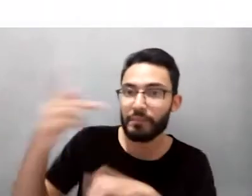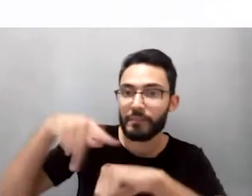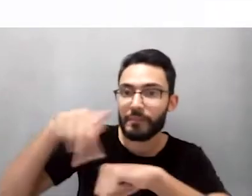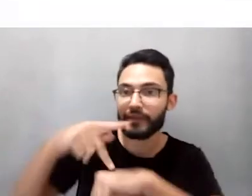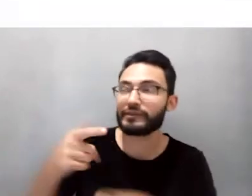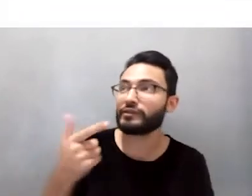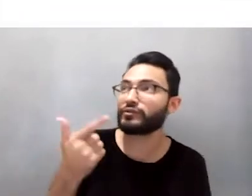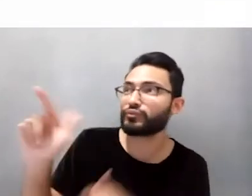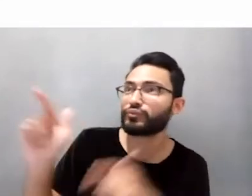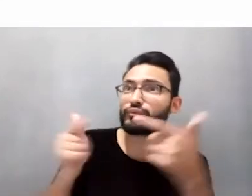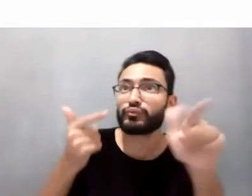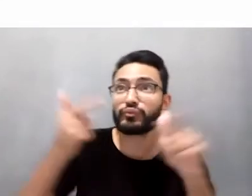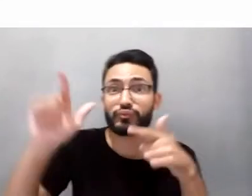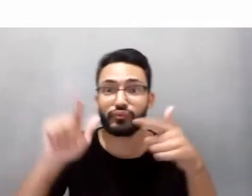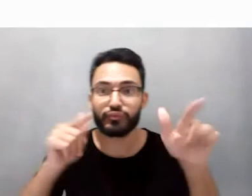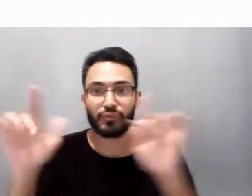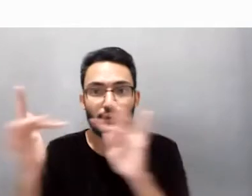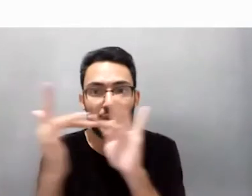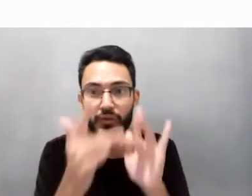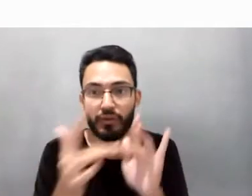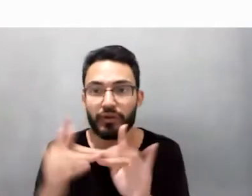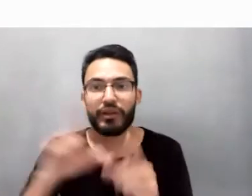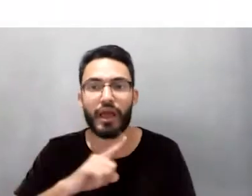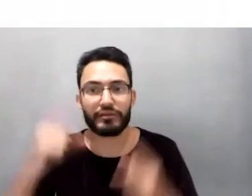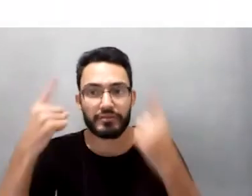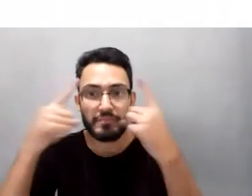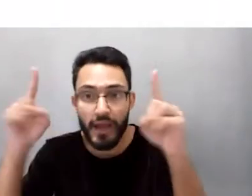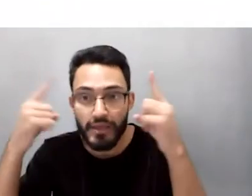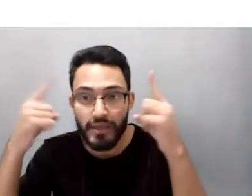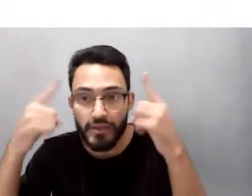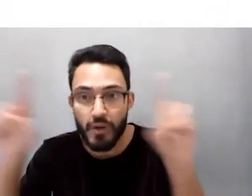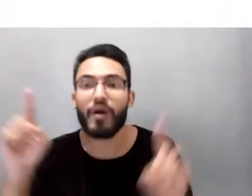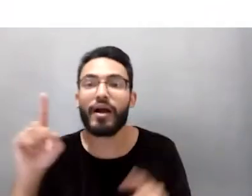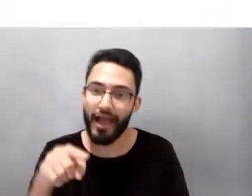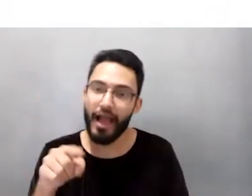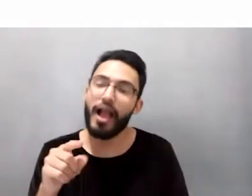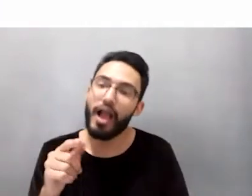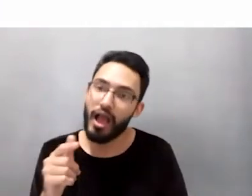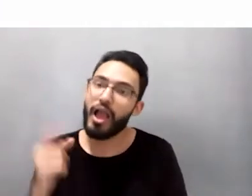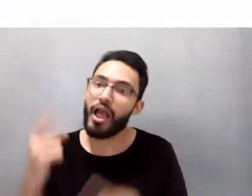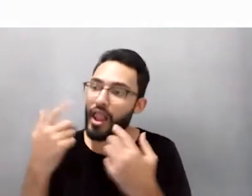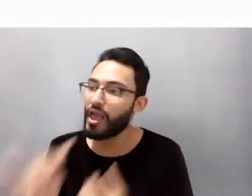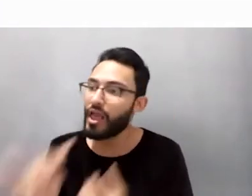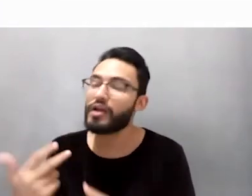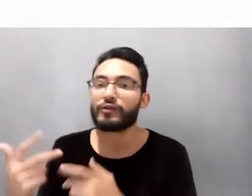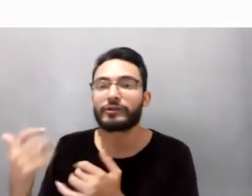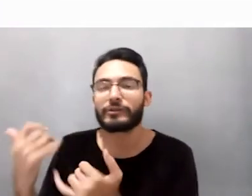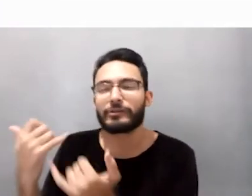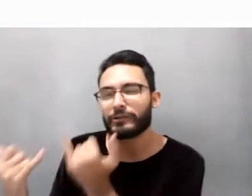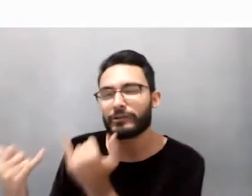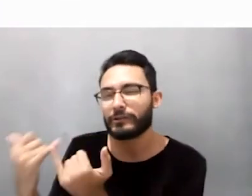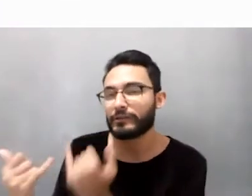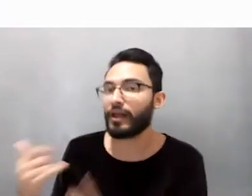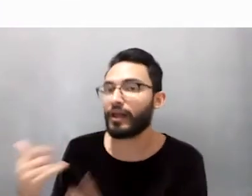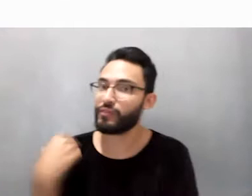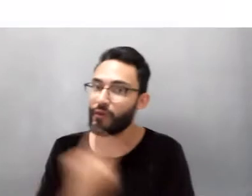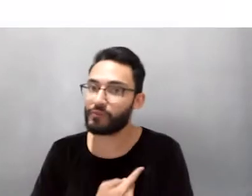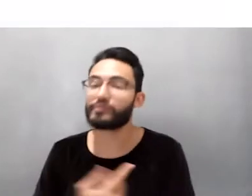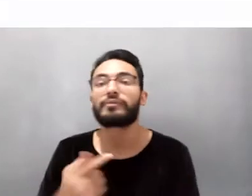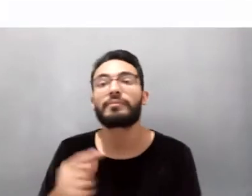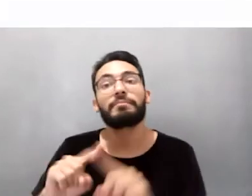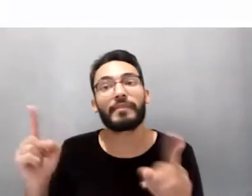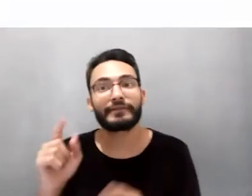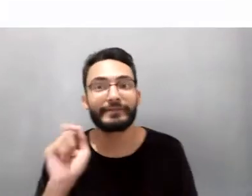América Latina, por exemplo, que tem o espanhol, que é uma língua irmã nossa, a experiência mostra que quando a